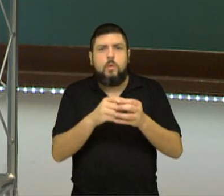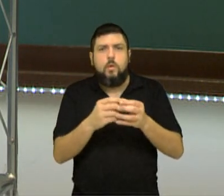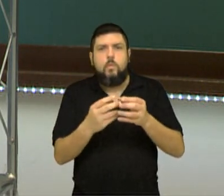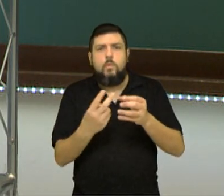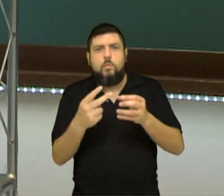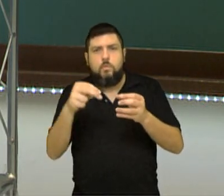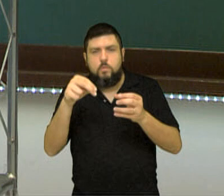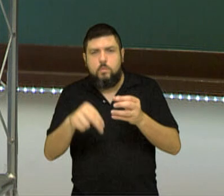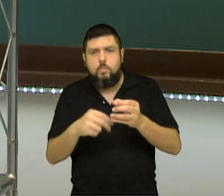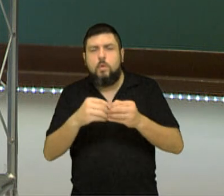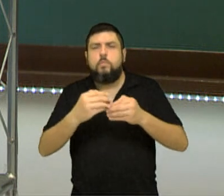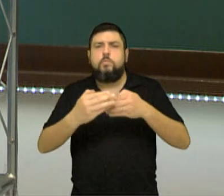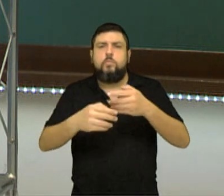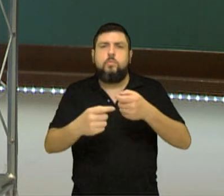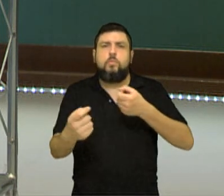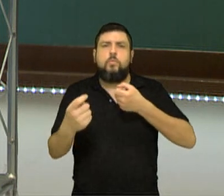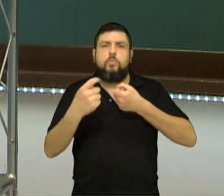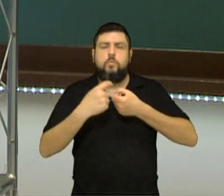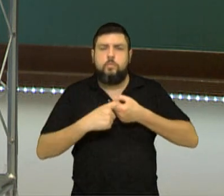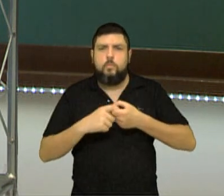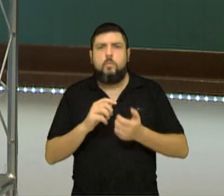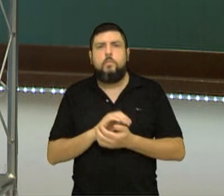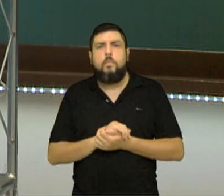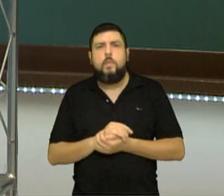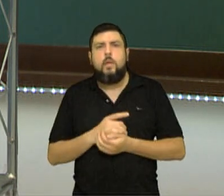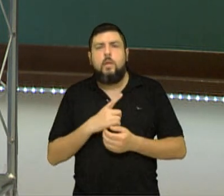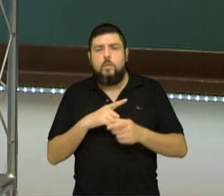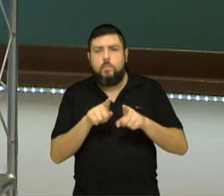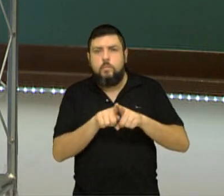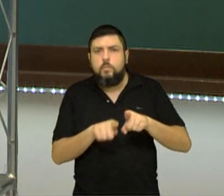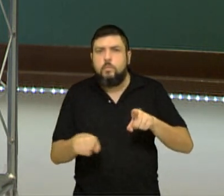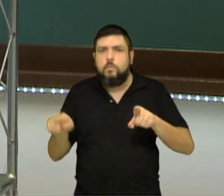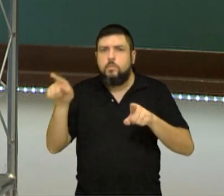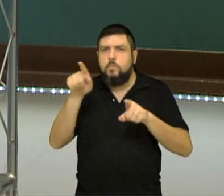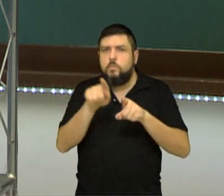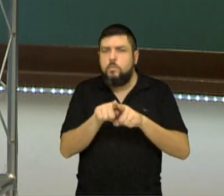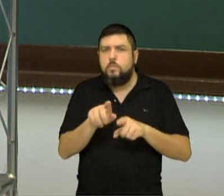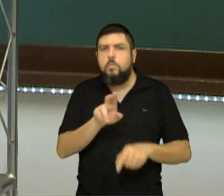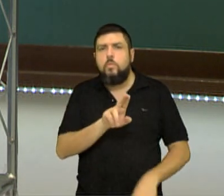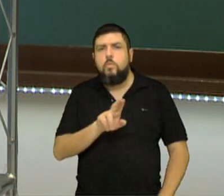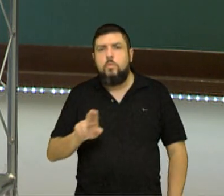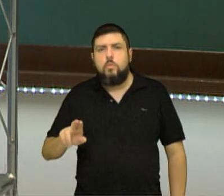um ciclo. Nós temos um nome específico para esse tipo de ciclo, é o ciclo